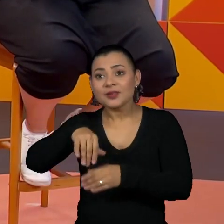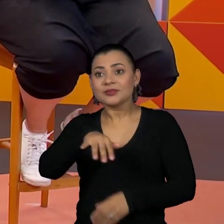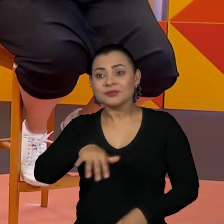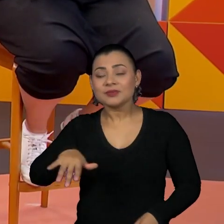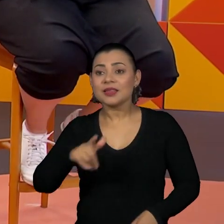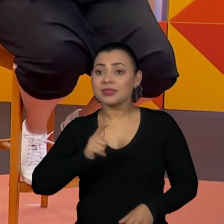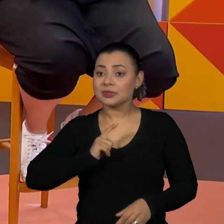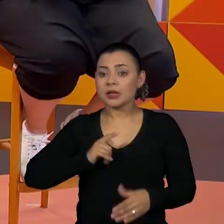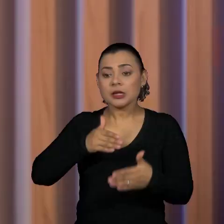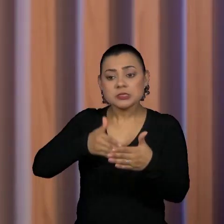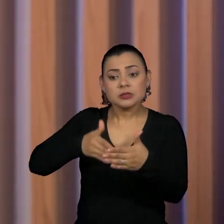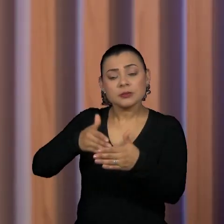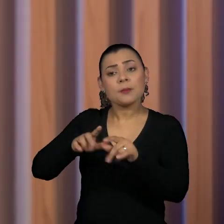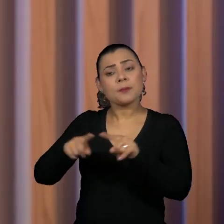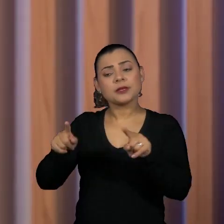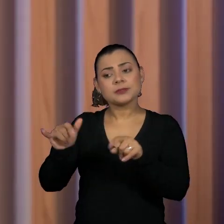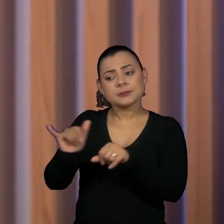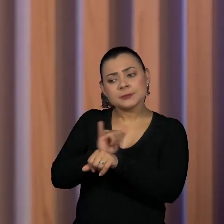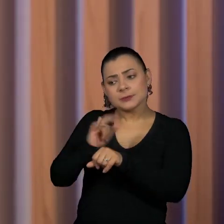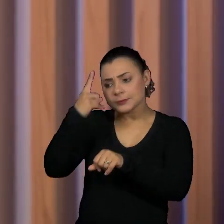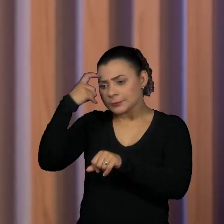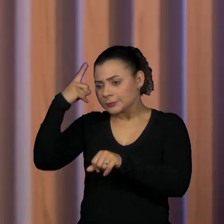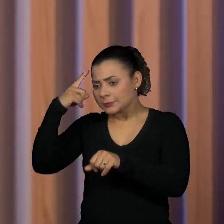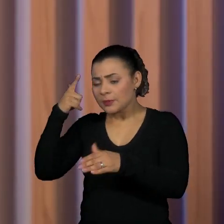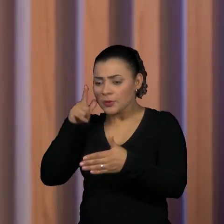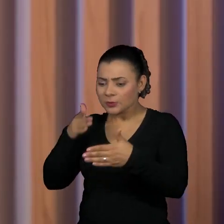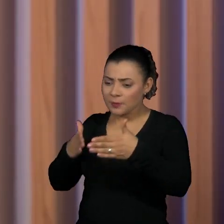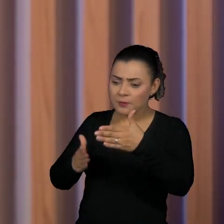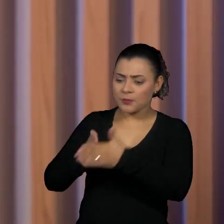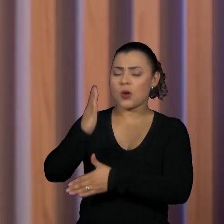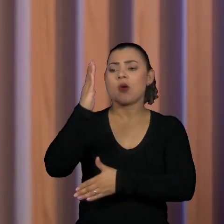e criar ferramentas que possam